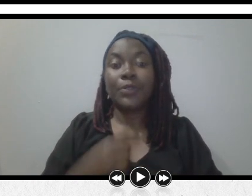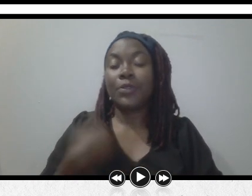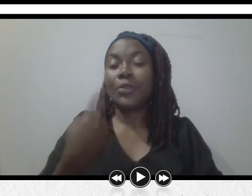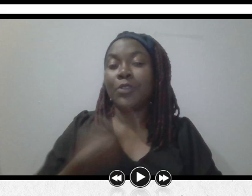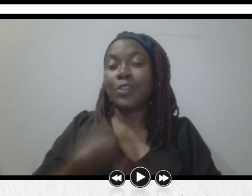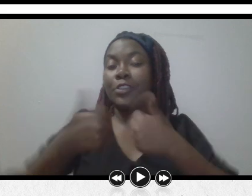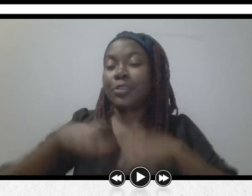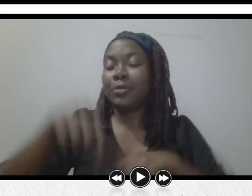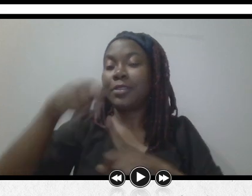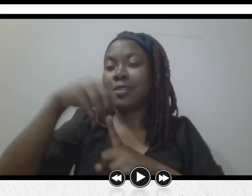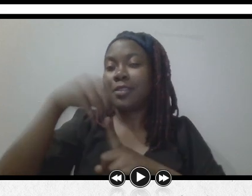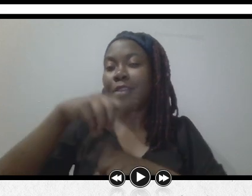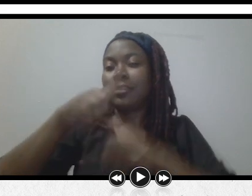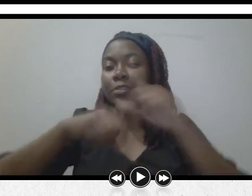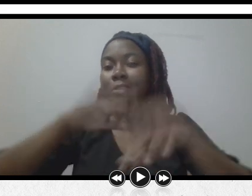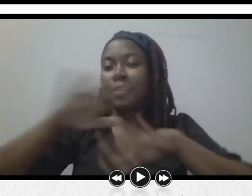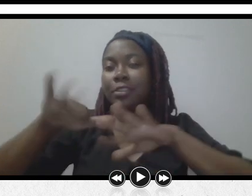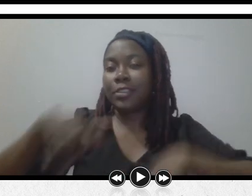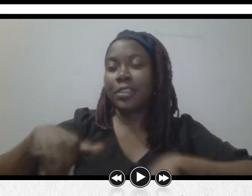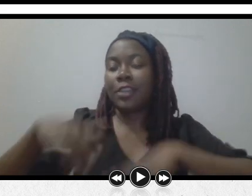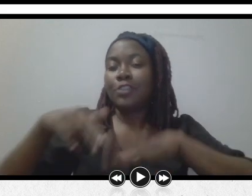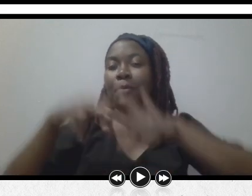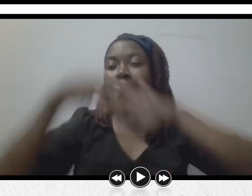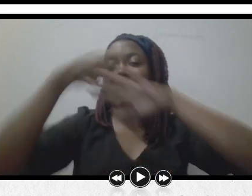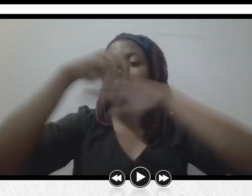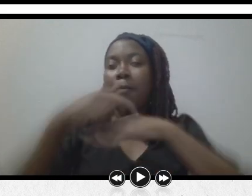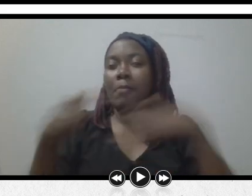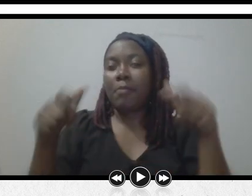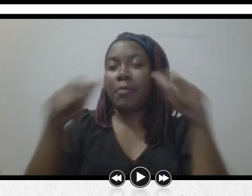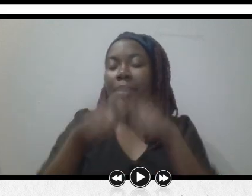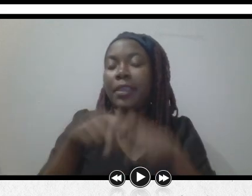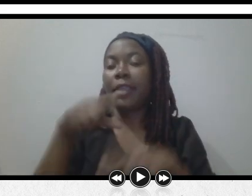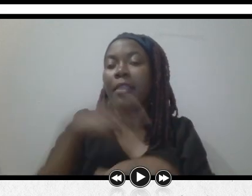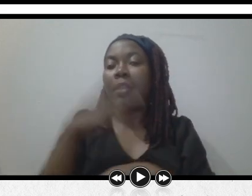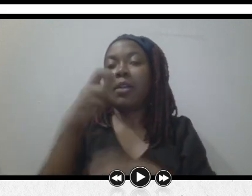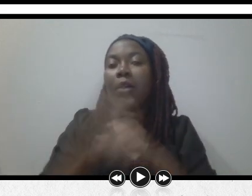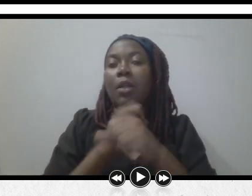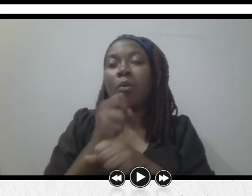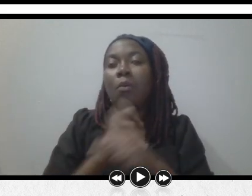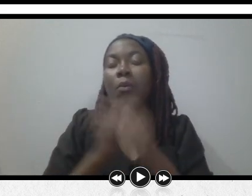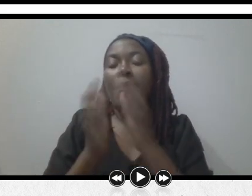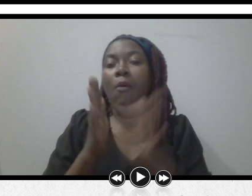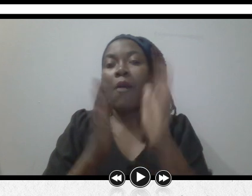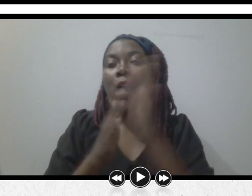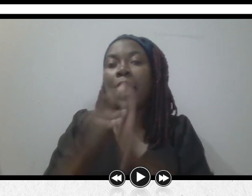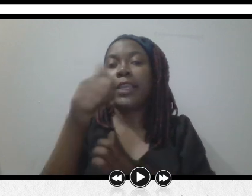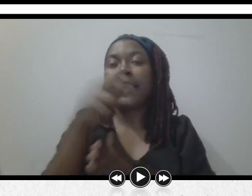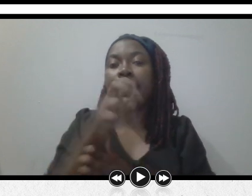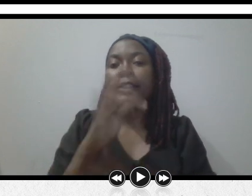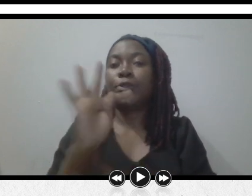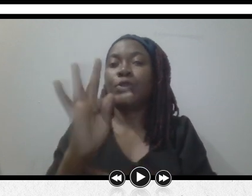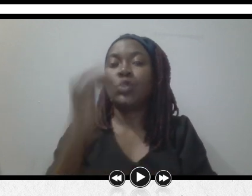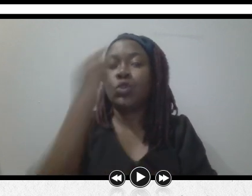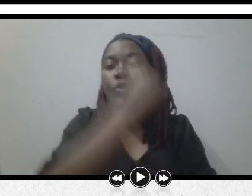Nós estamos na central de triagem de Ponte Pequena. Foi a primeira central de triagem mecanizada implantada na cidade de São Paulo. Essa central tem 5 anos e